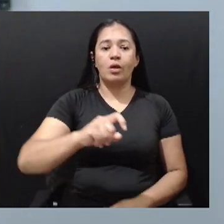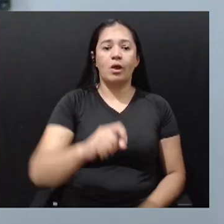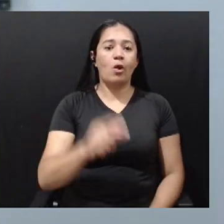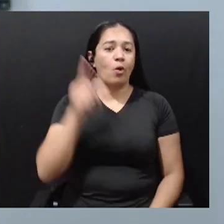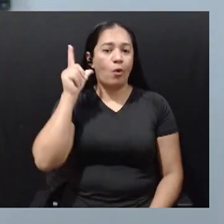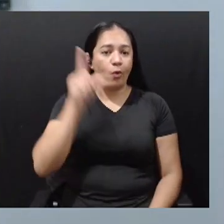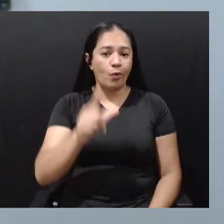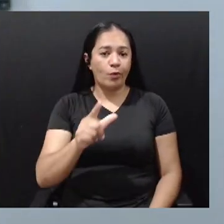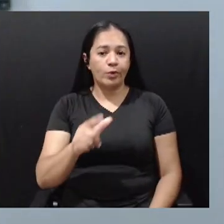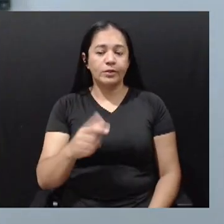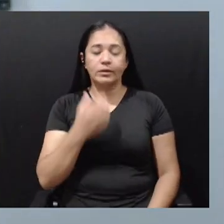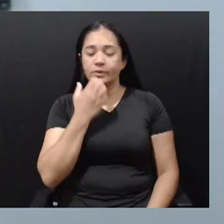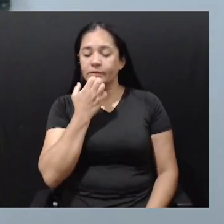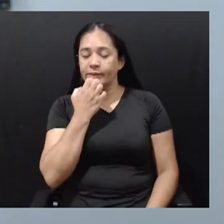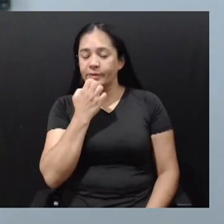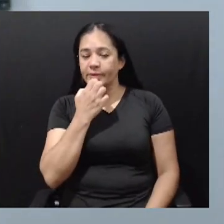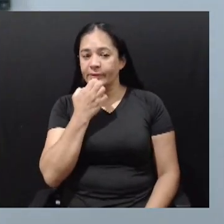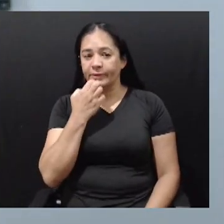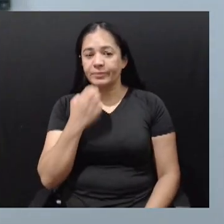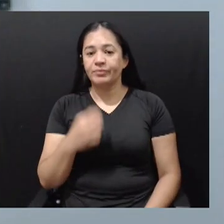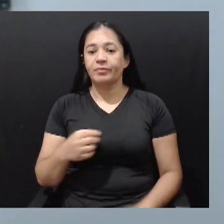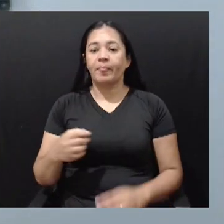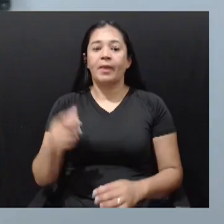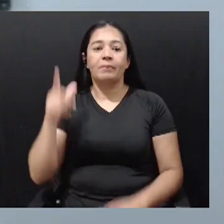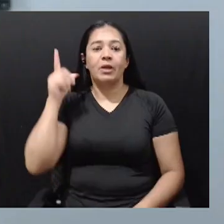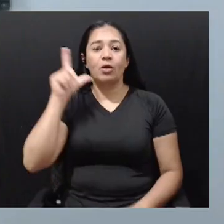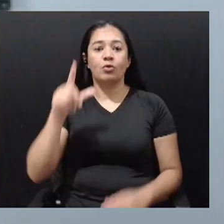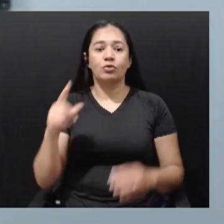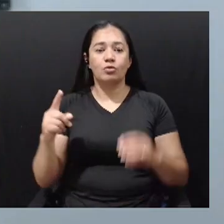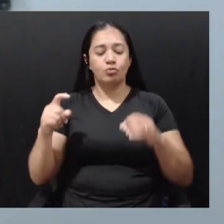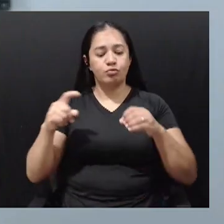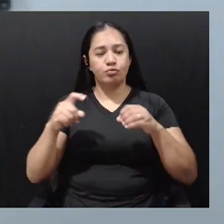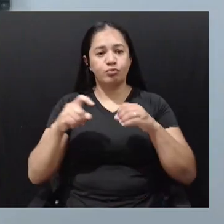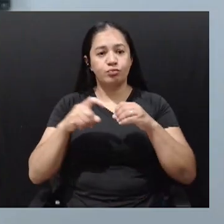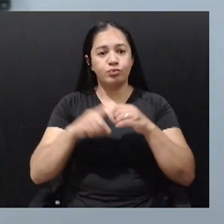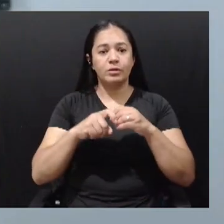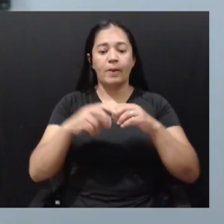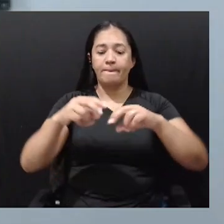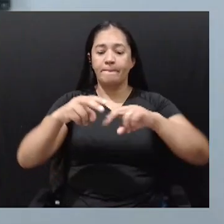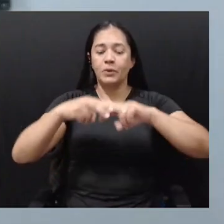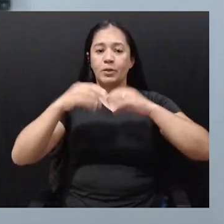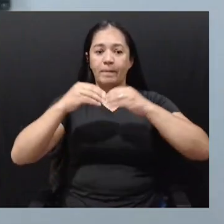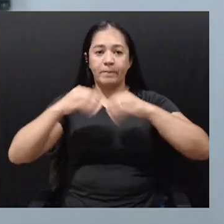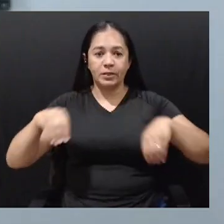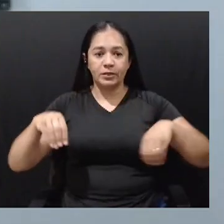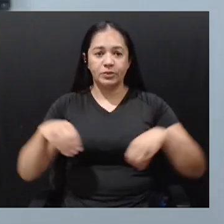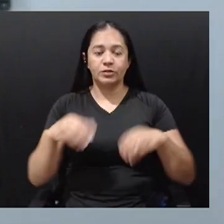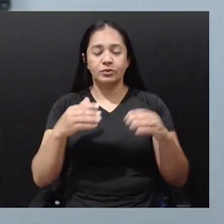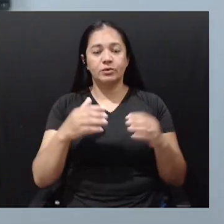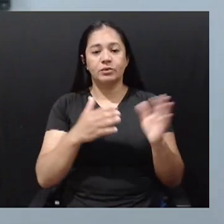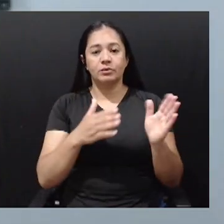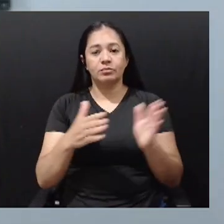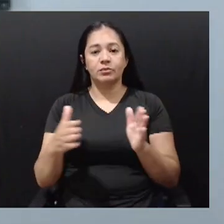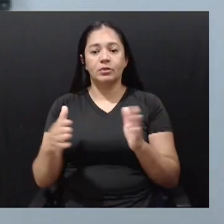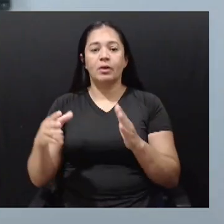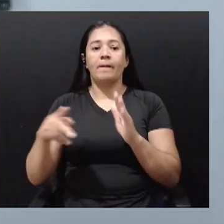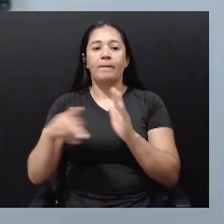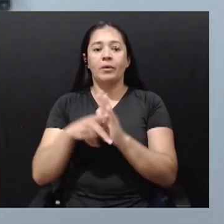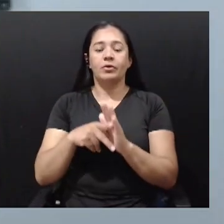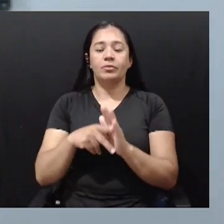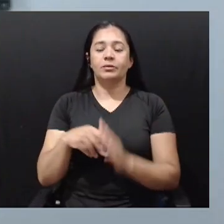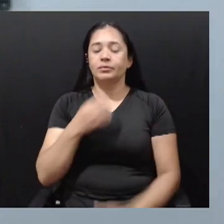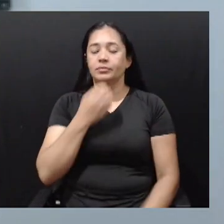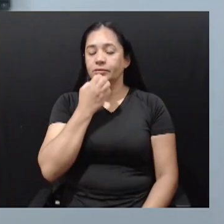que é o óvulo, para ocorrer a fecundação. Então, ele prejudica ali o funcionamento, a fisiologia dos espermatozoides.